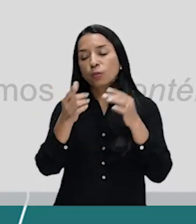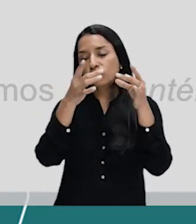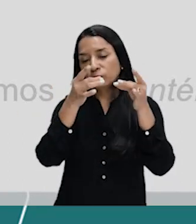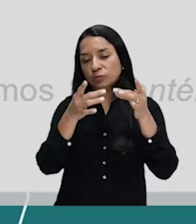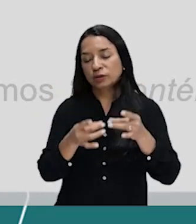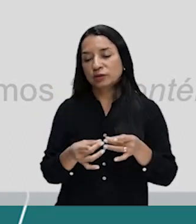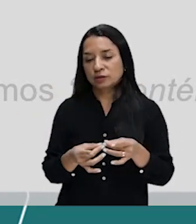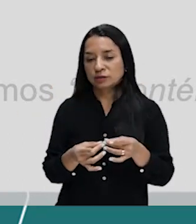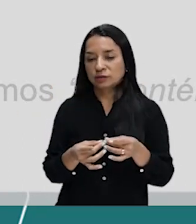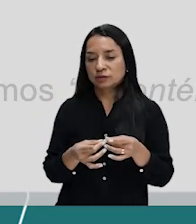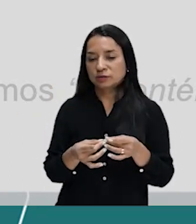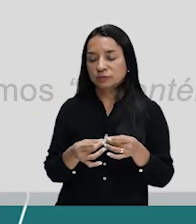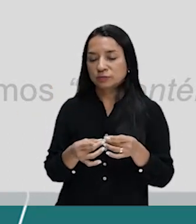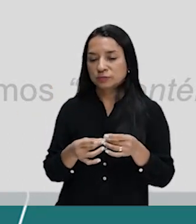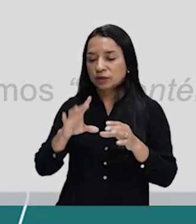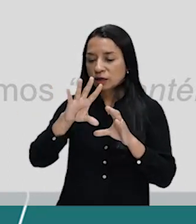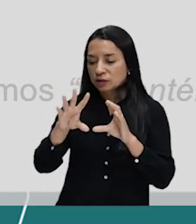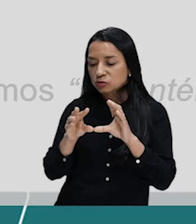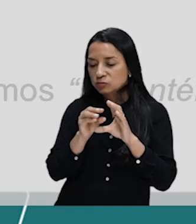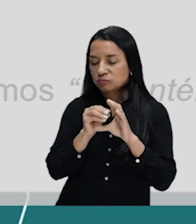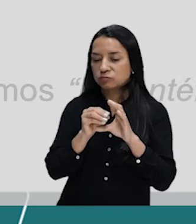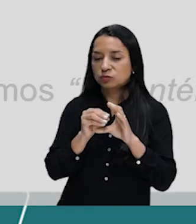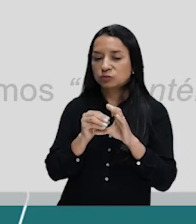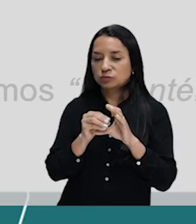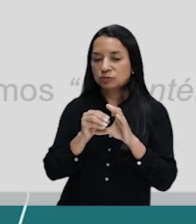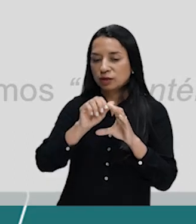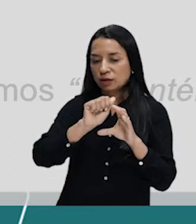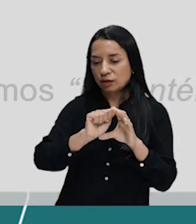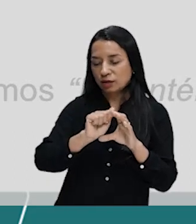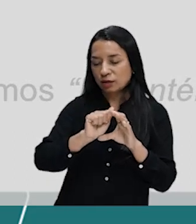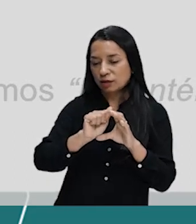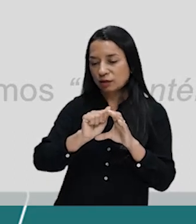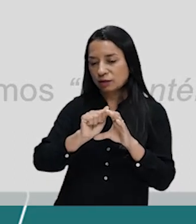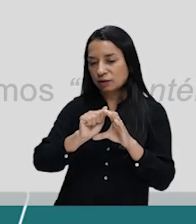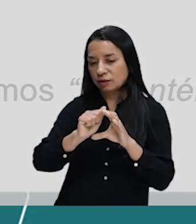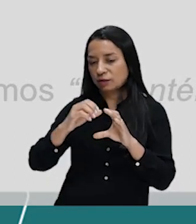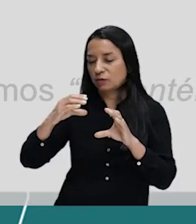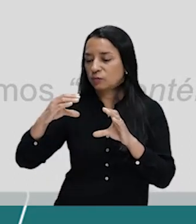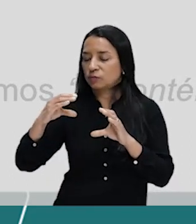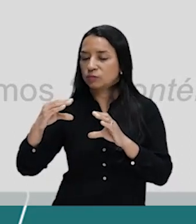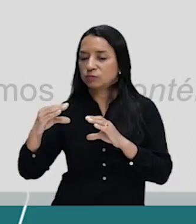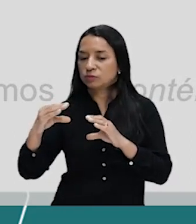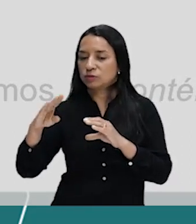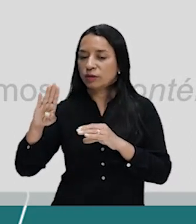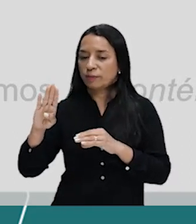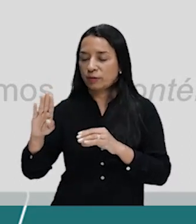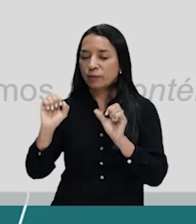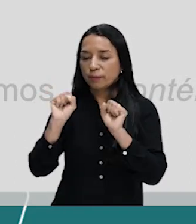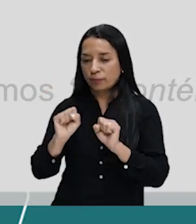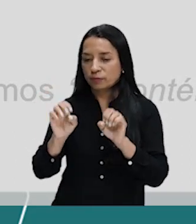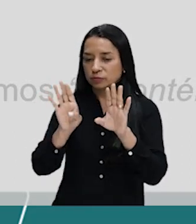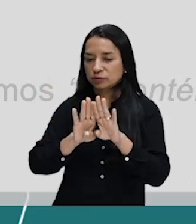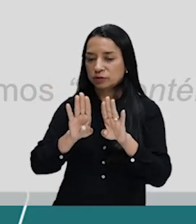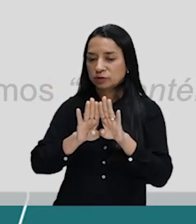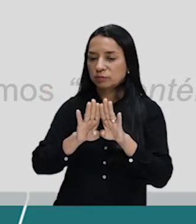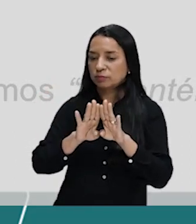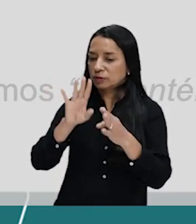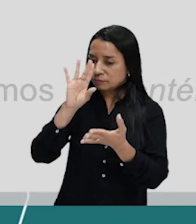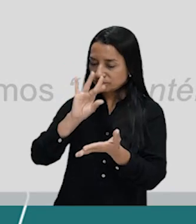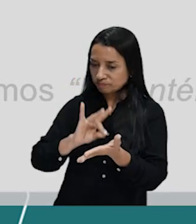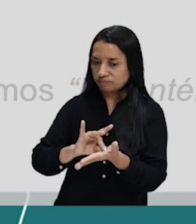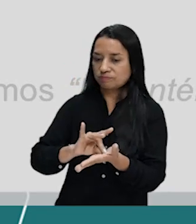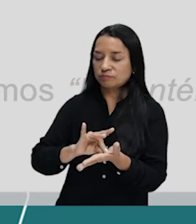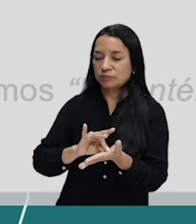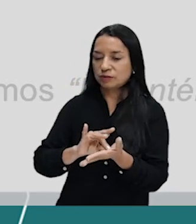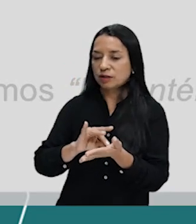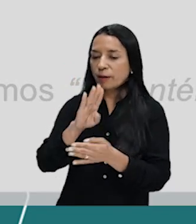isso de uma outra forma. Quando A está contido em B, eu posso também afirmar